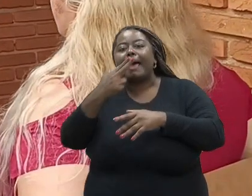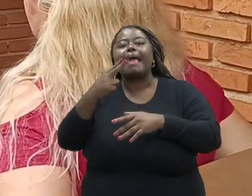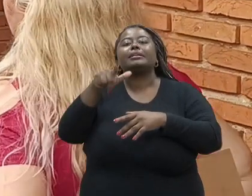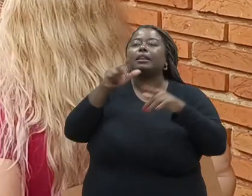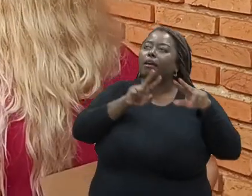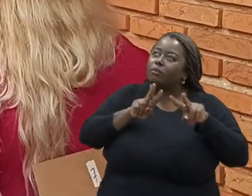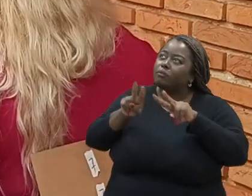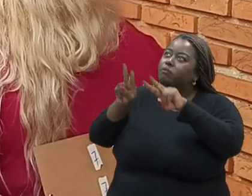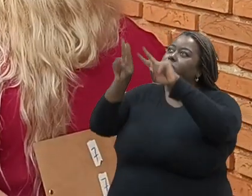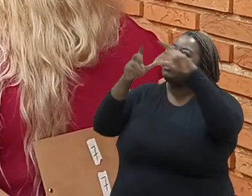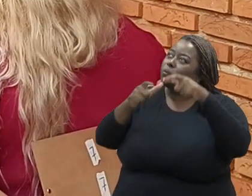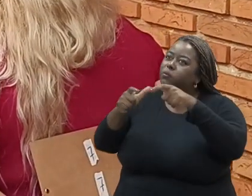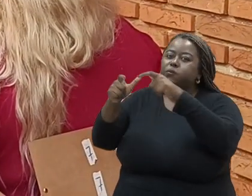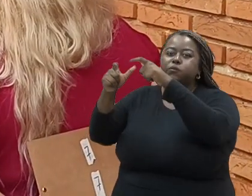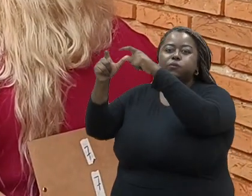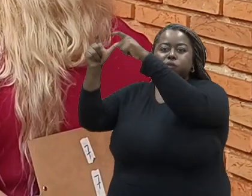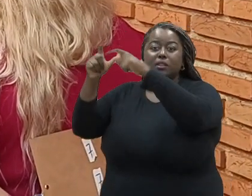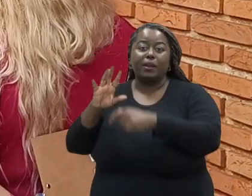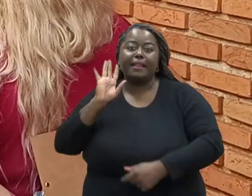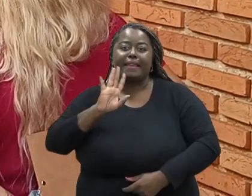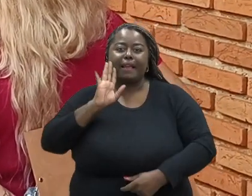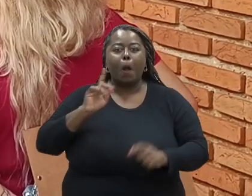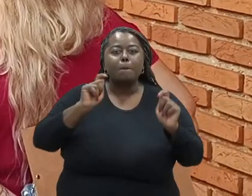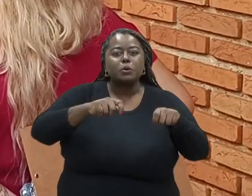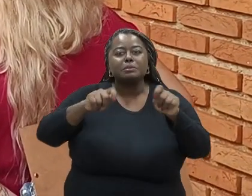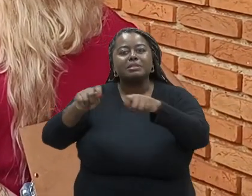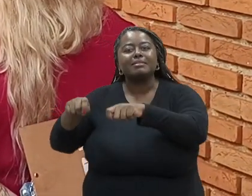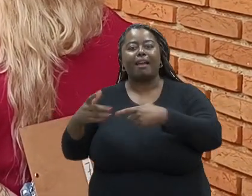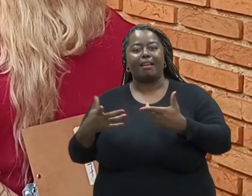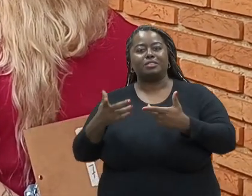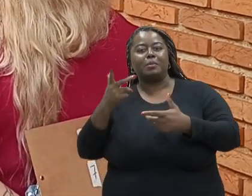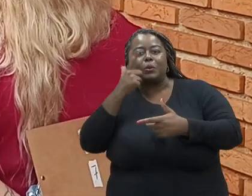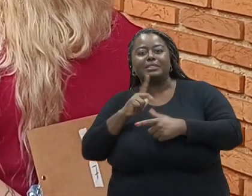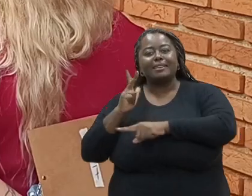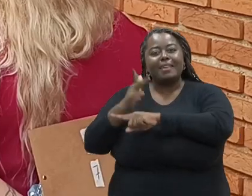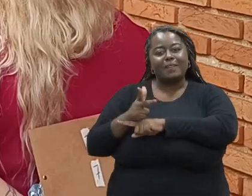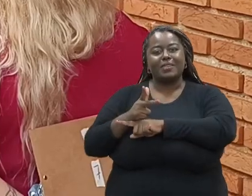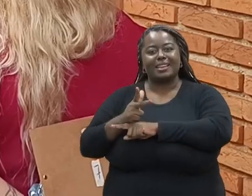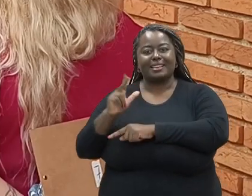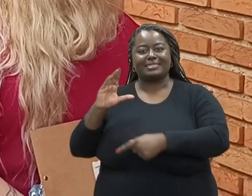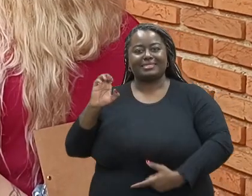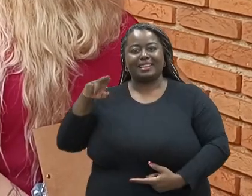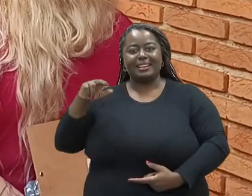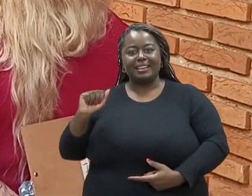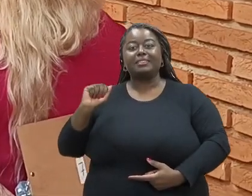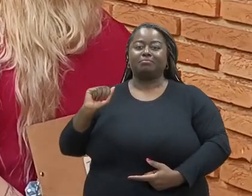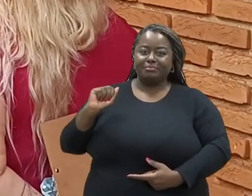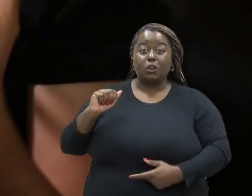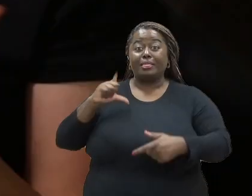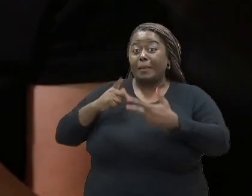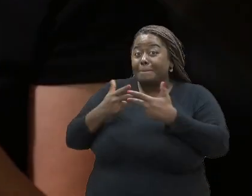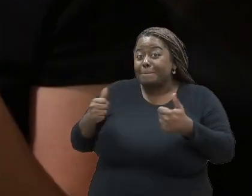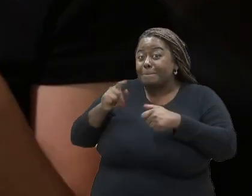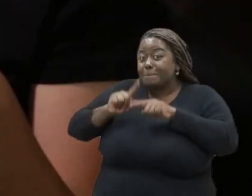nave saindo. Então, é muito legal essas possibilidades que tem, né, para você poder gravar uma cena, que com pouco dá para fazer algo legal.